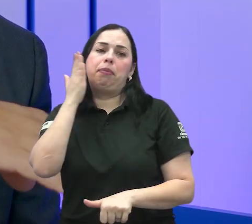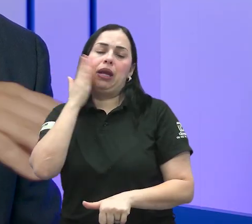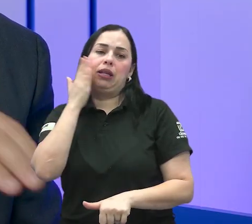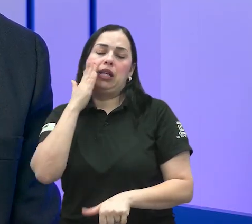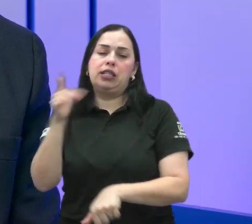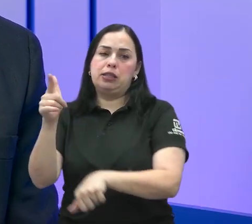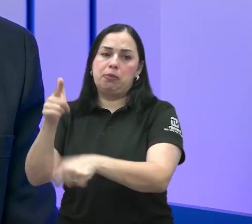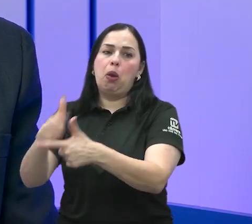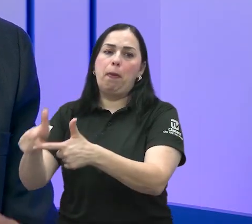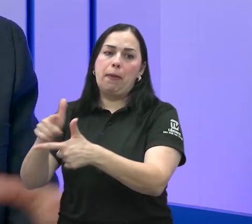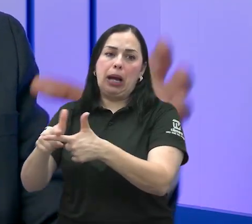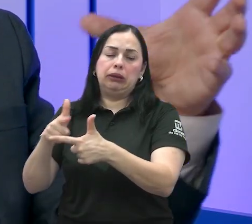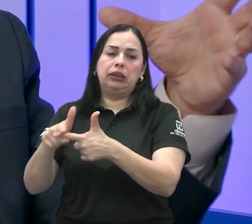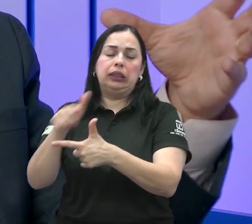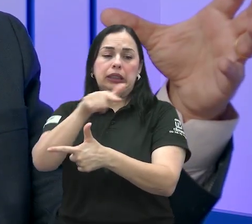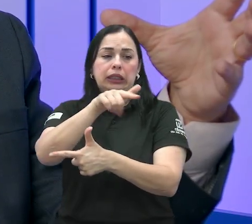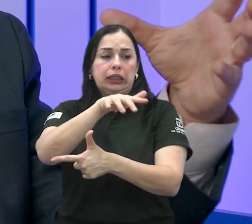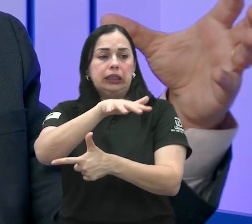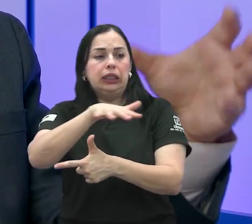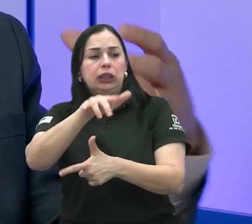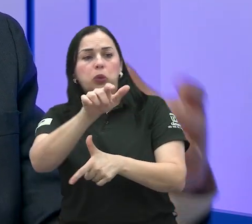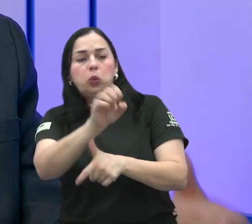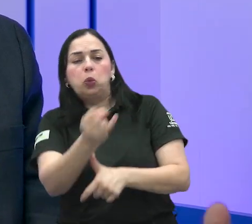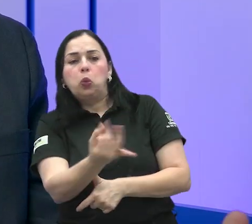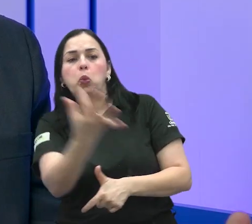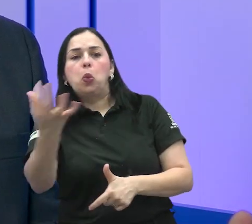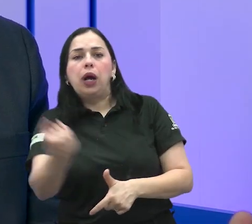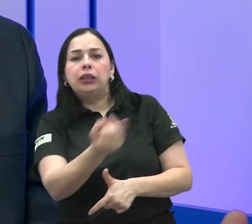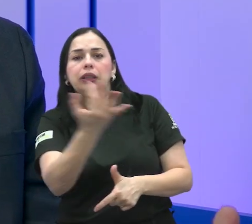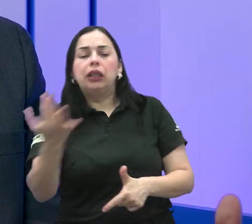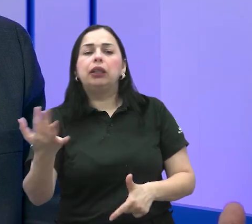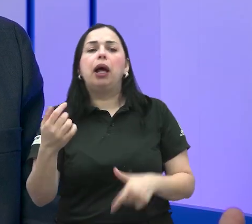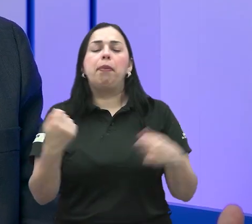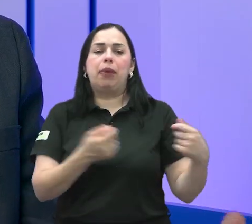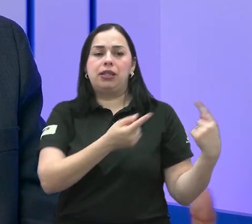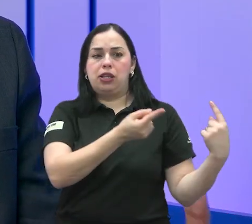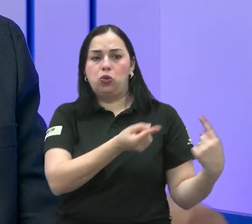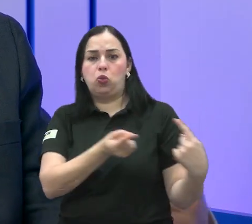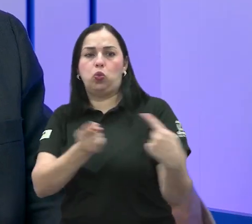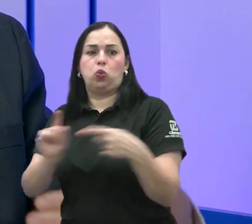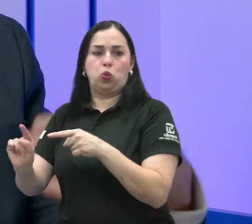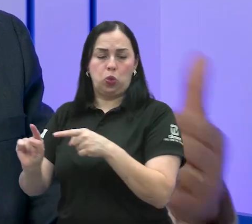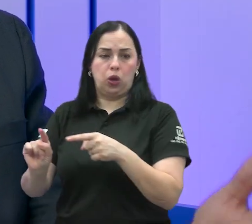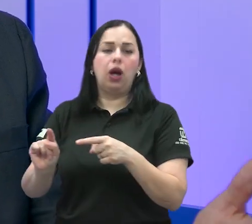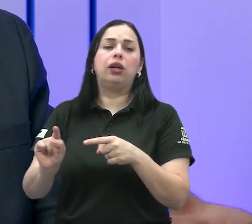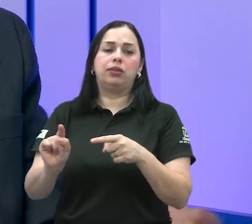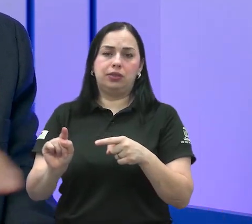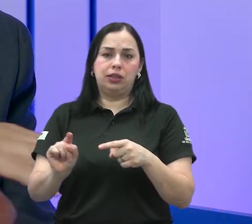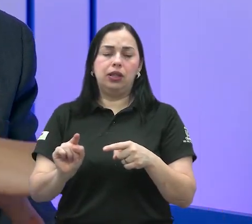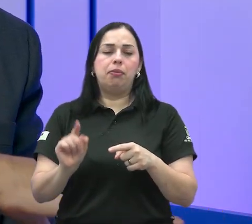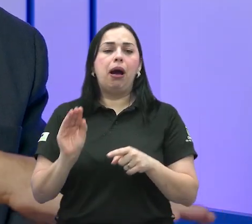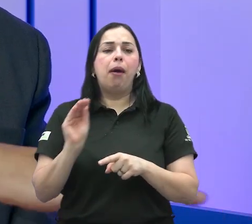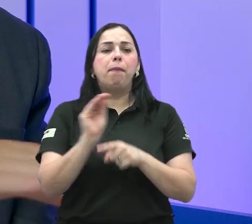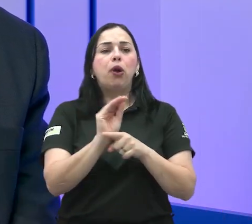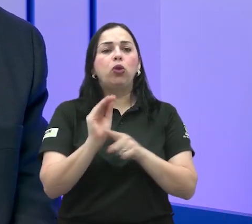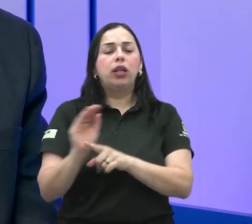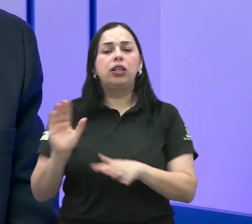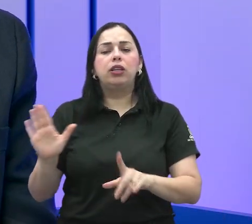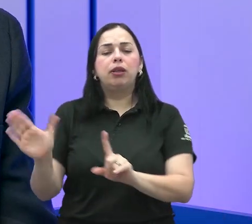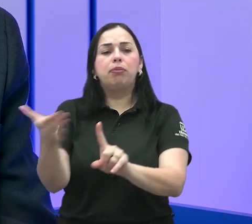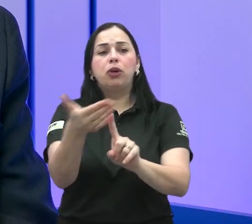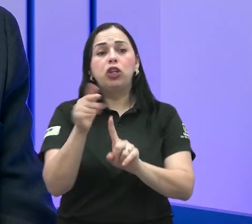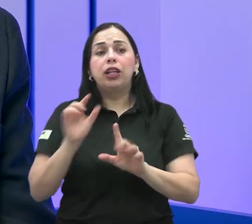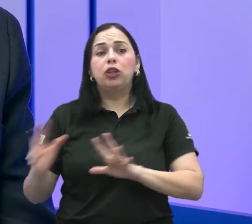tão multiplicadas que aquilo no grande passa a demandar uma atuação de algum ente de forma coletiva para proteger todo